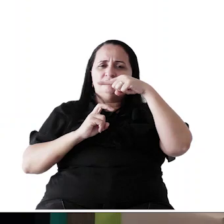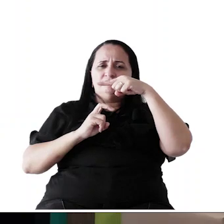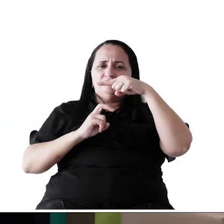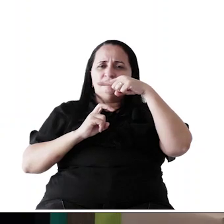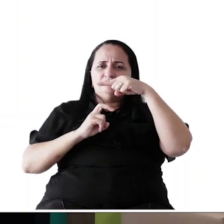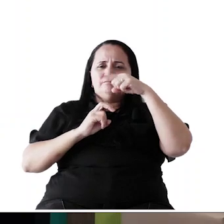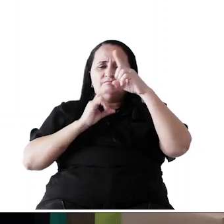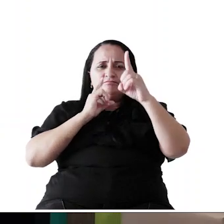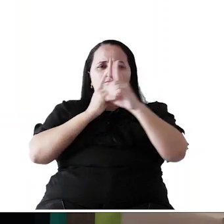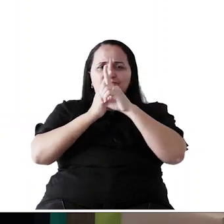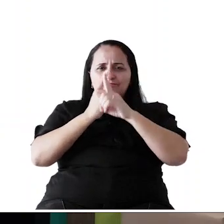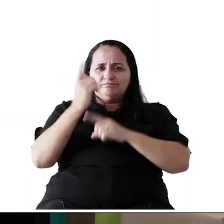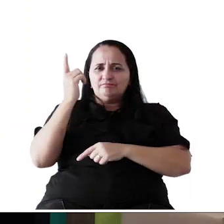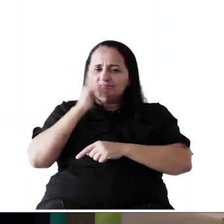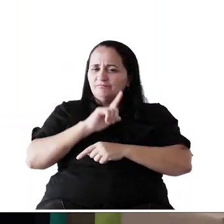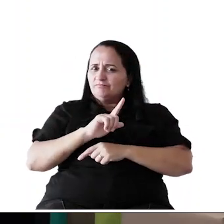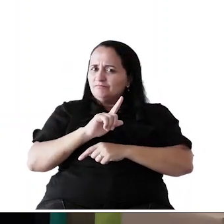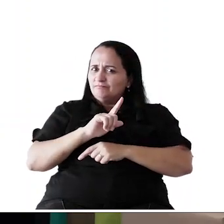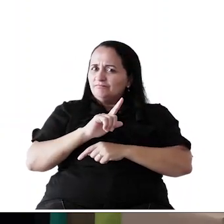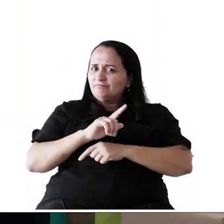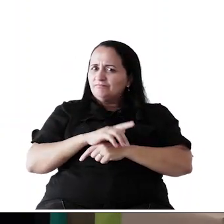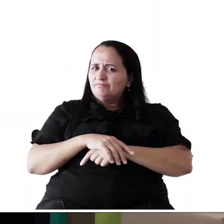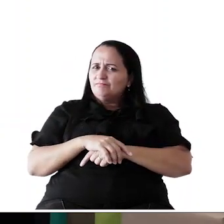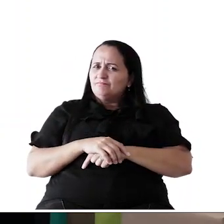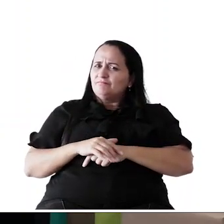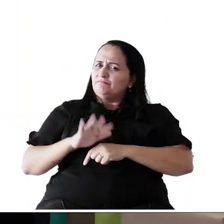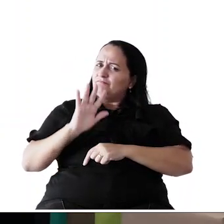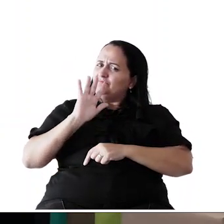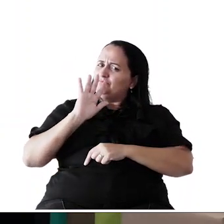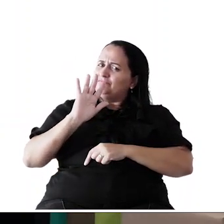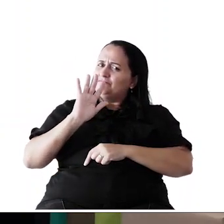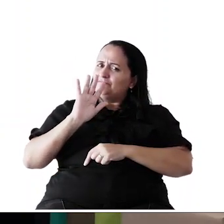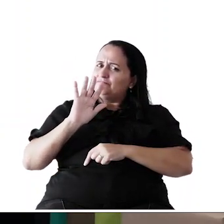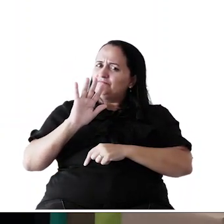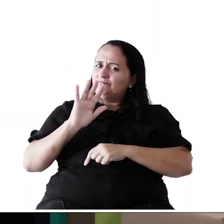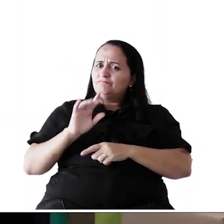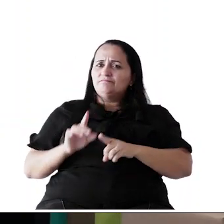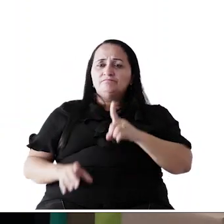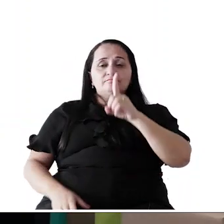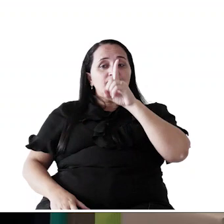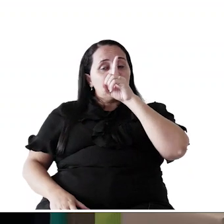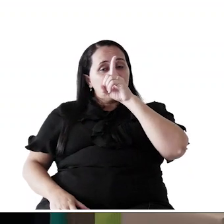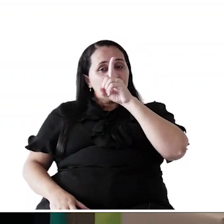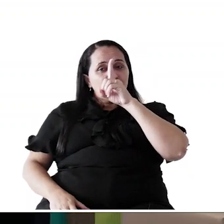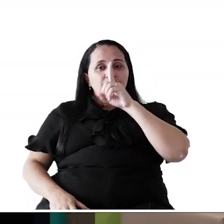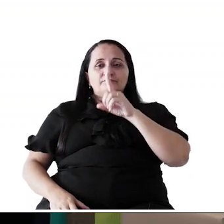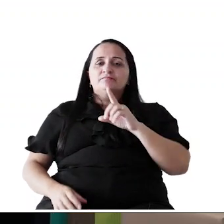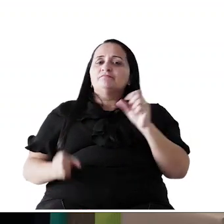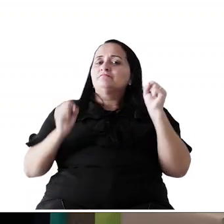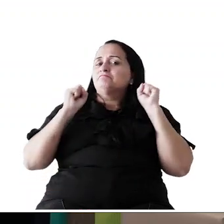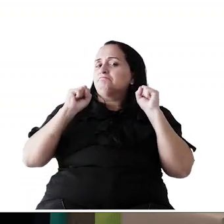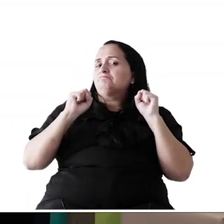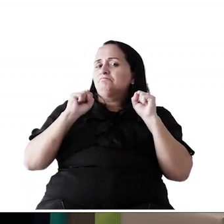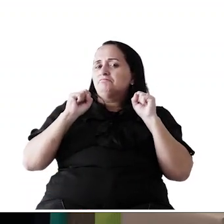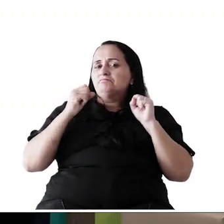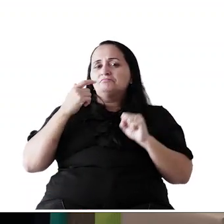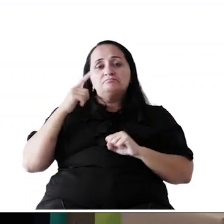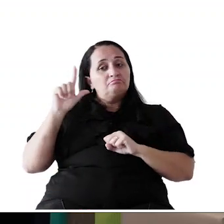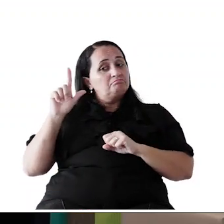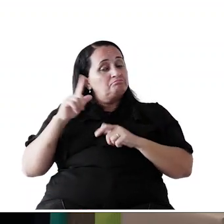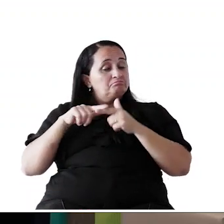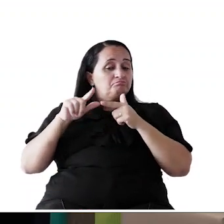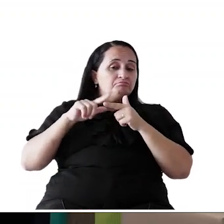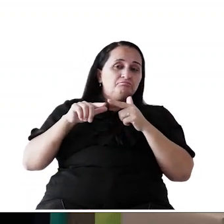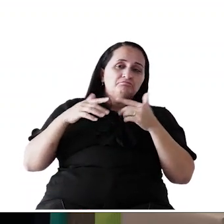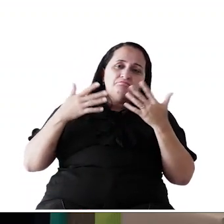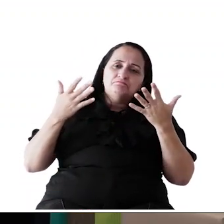resposta. Acabei por aqui? Calma, precisamos resolver a letra D, tá certo? Pode ser que ache algum